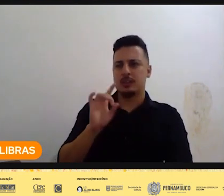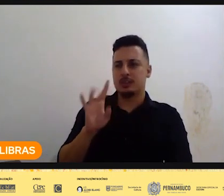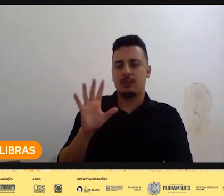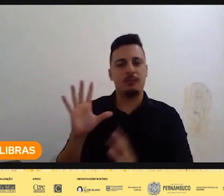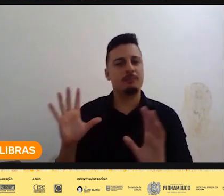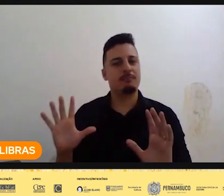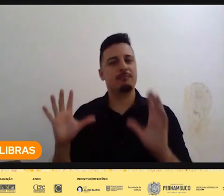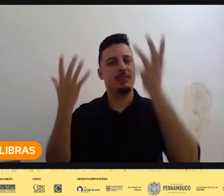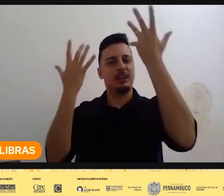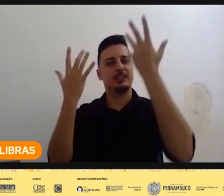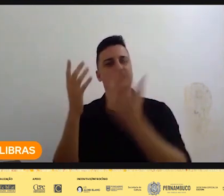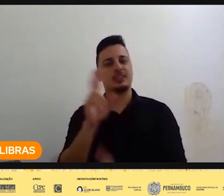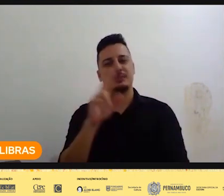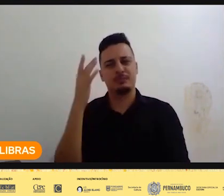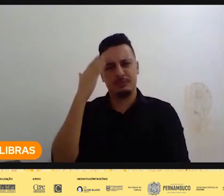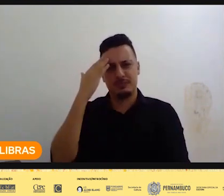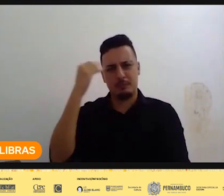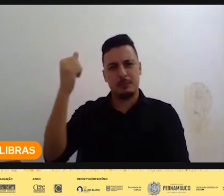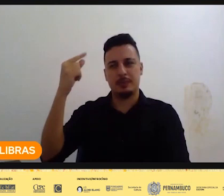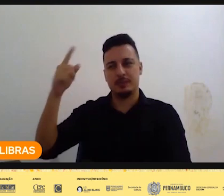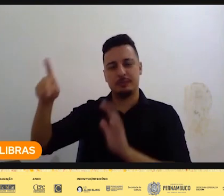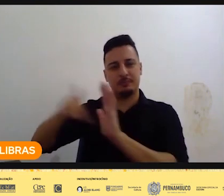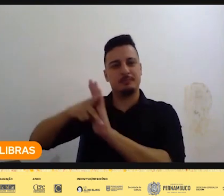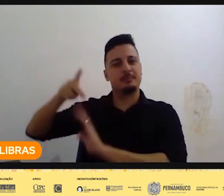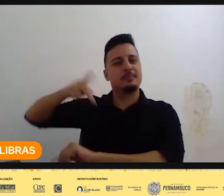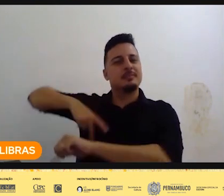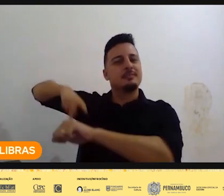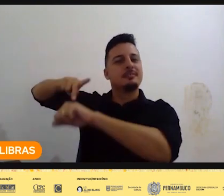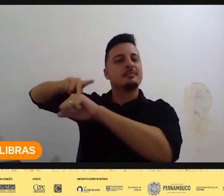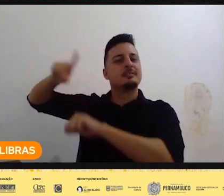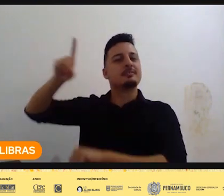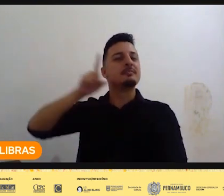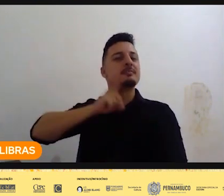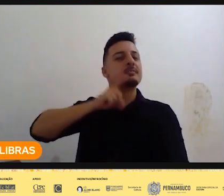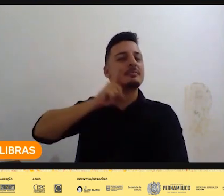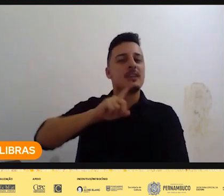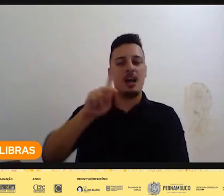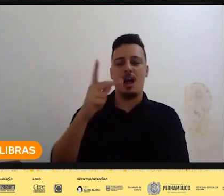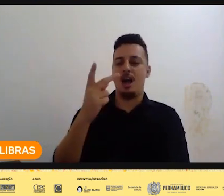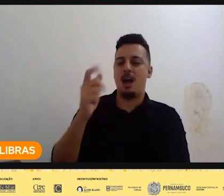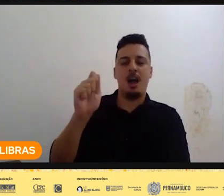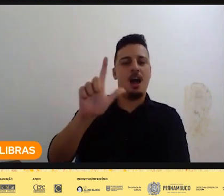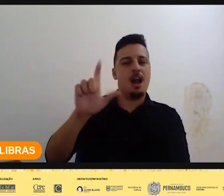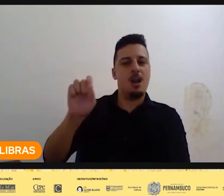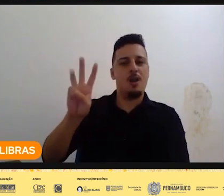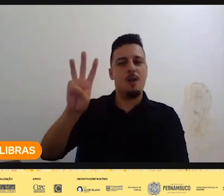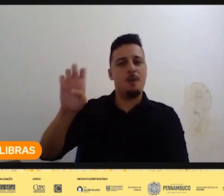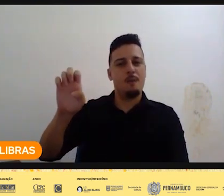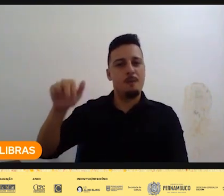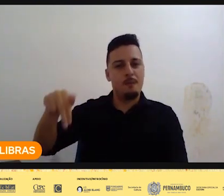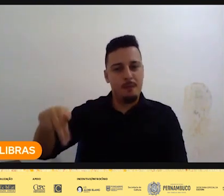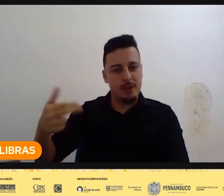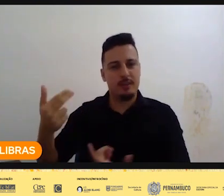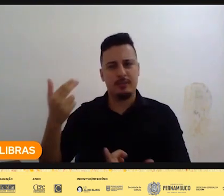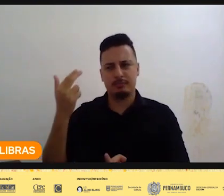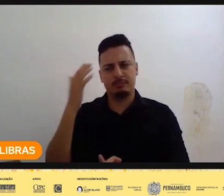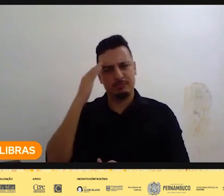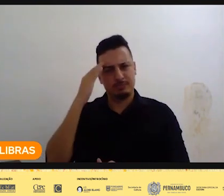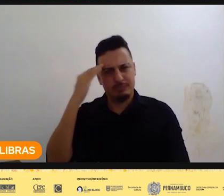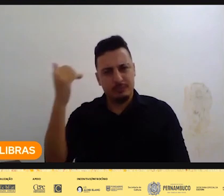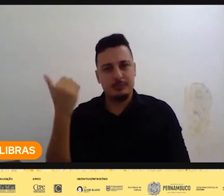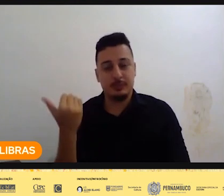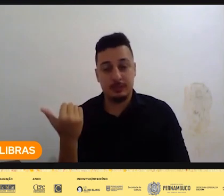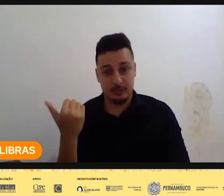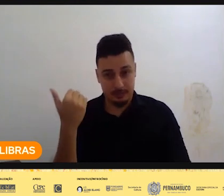Então a gente começa o filme brincando com isso. Tem uma festa do Saci que é super morgada, ninguém tá lá dando os parabéns a ele. Enquanto isso, o trio